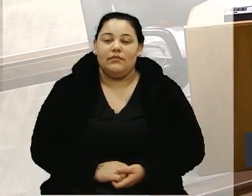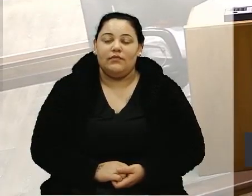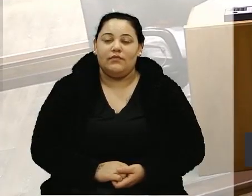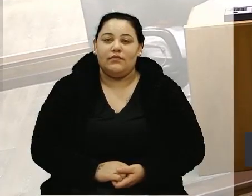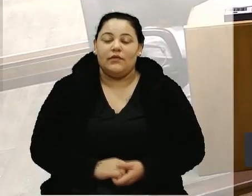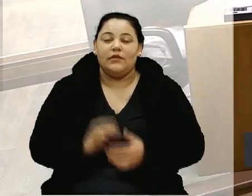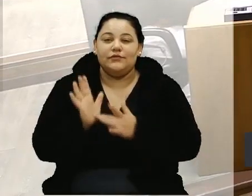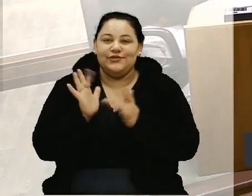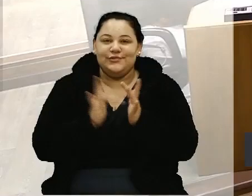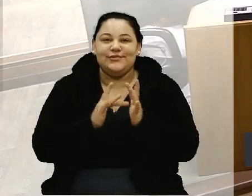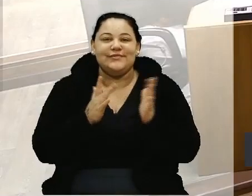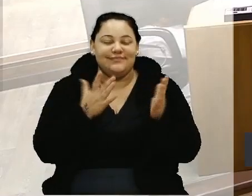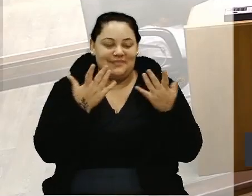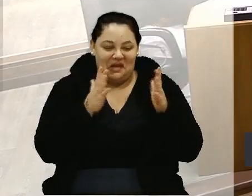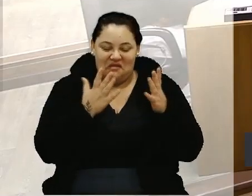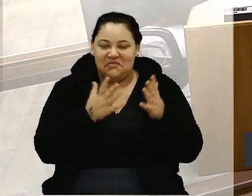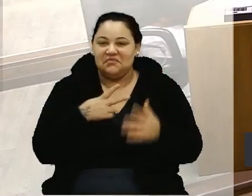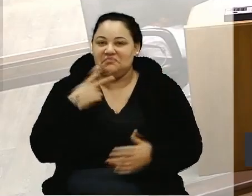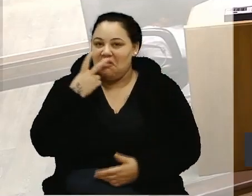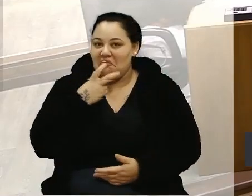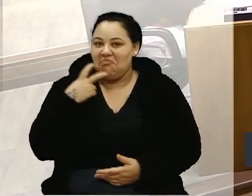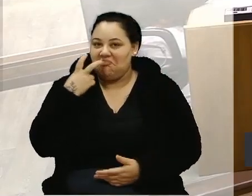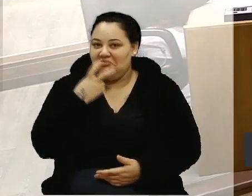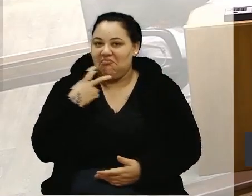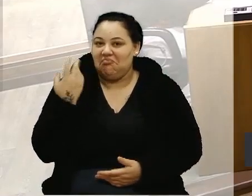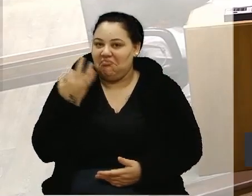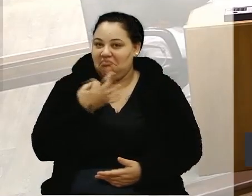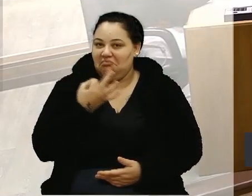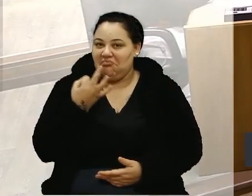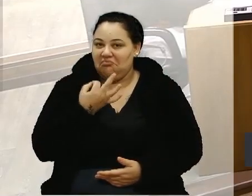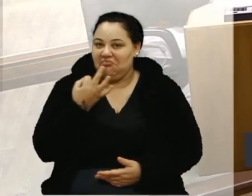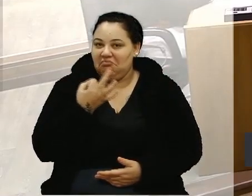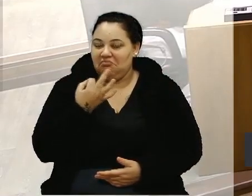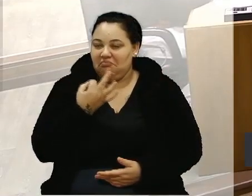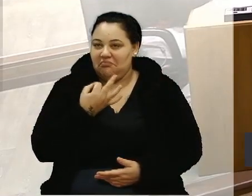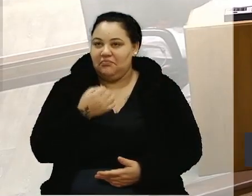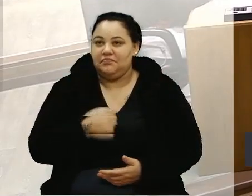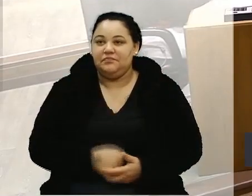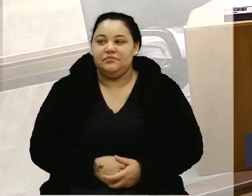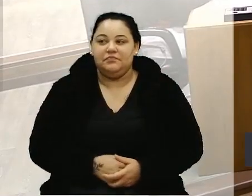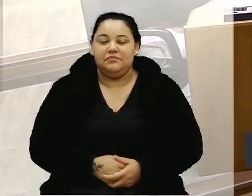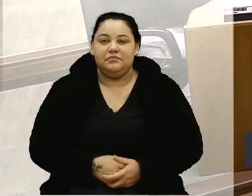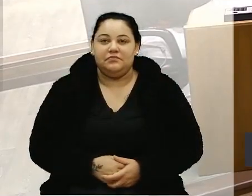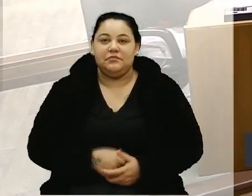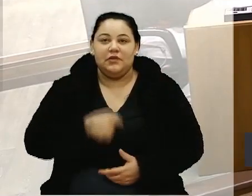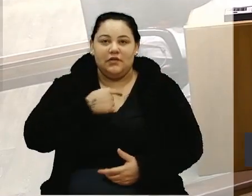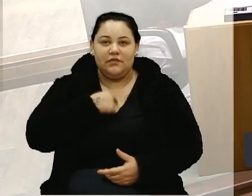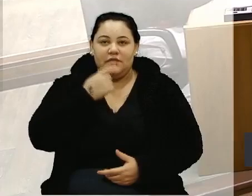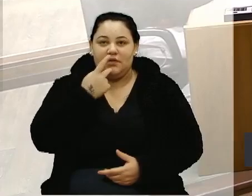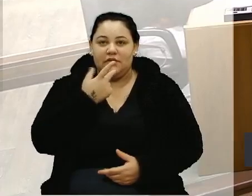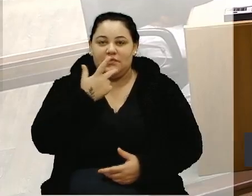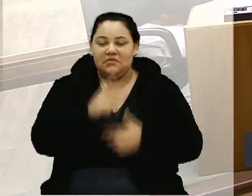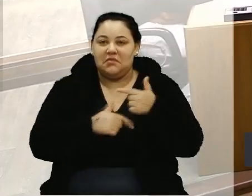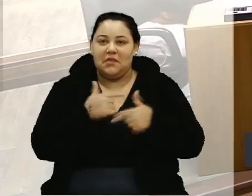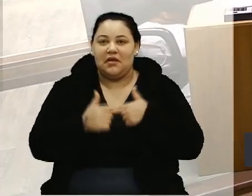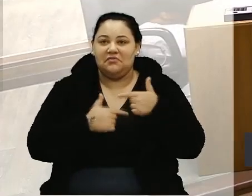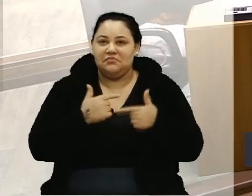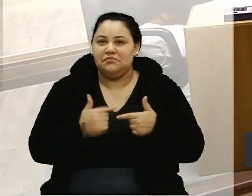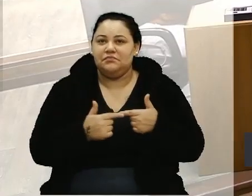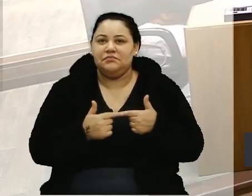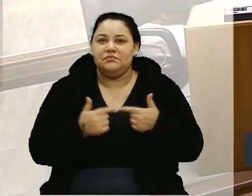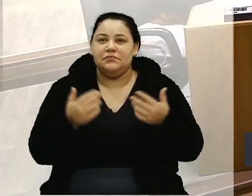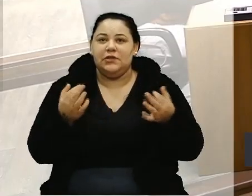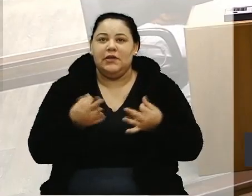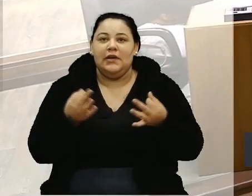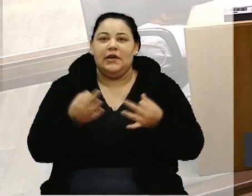fez, desenvolveu ali. Essa bola. Eu diria que é um trabalho nobre. A UAB, como também as associações de moradores, eu